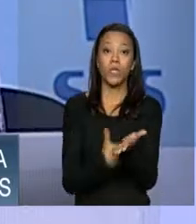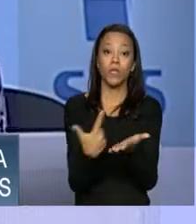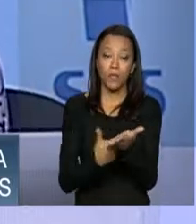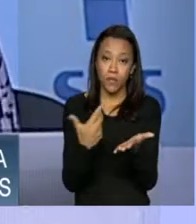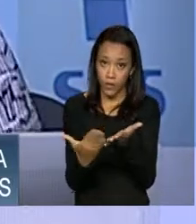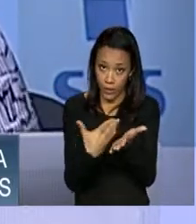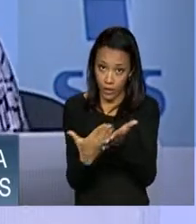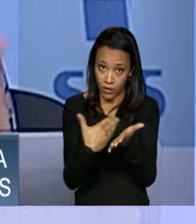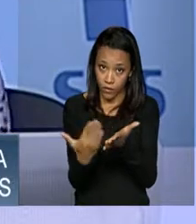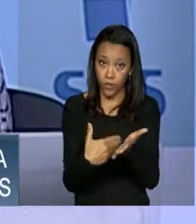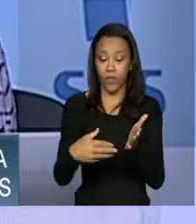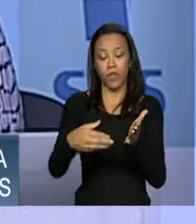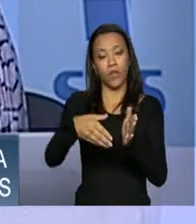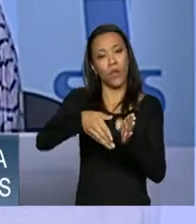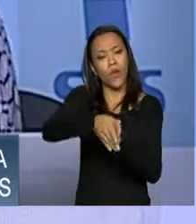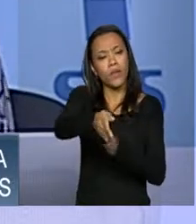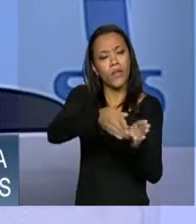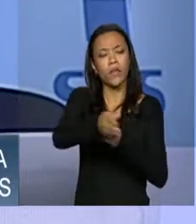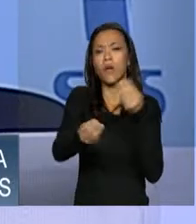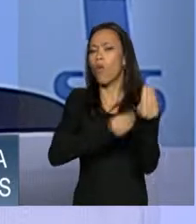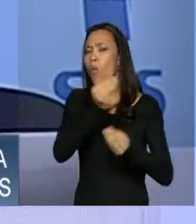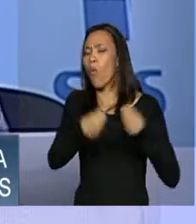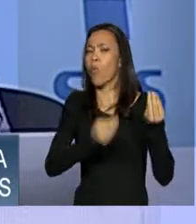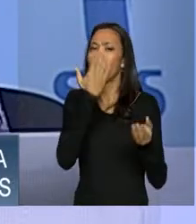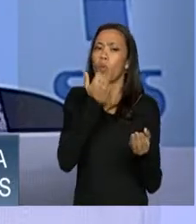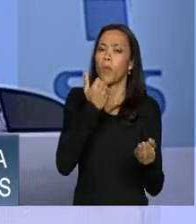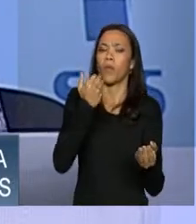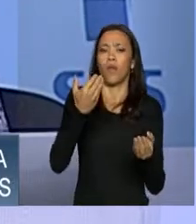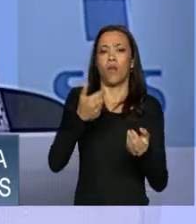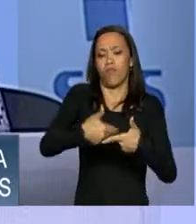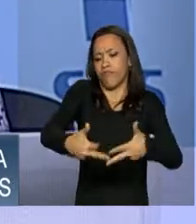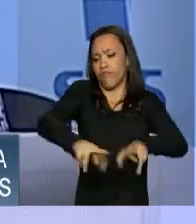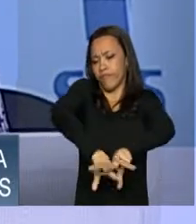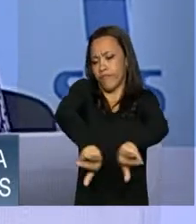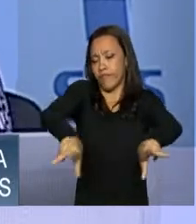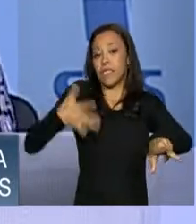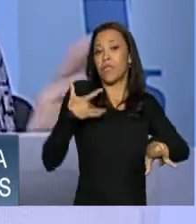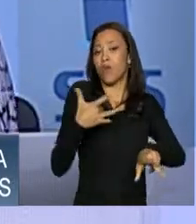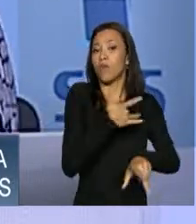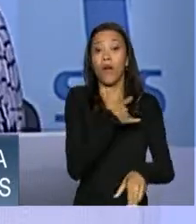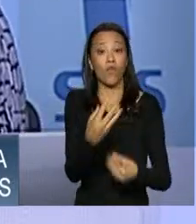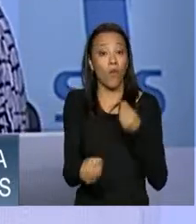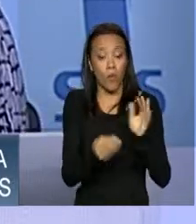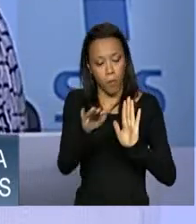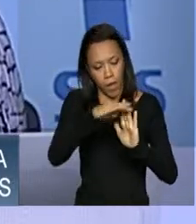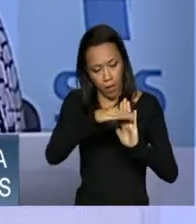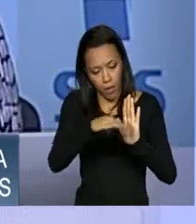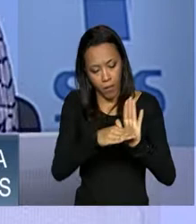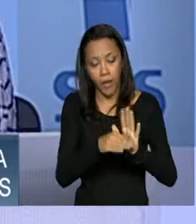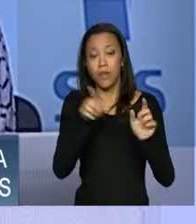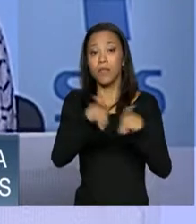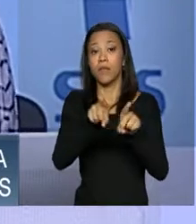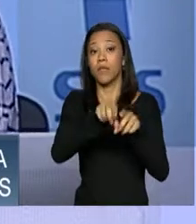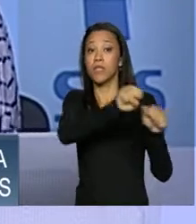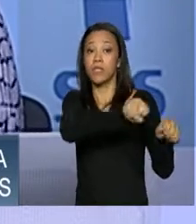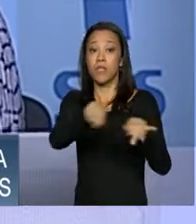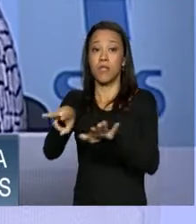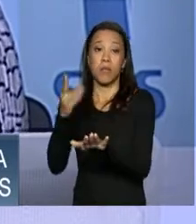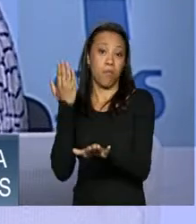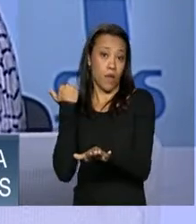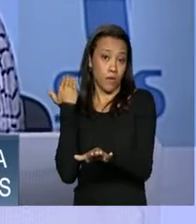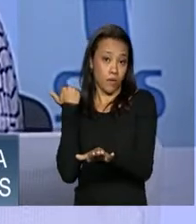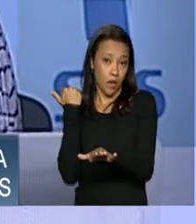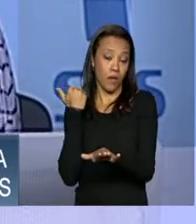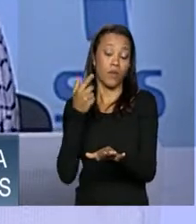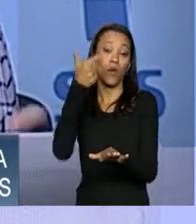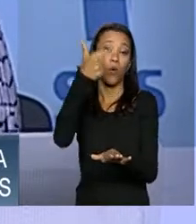de recomendações para alimentação saudável e adequada da população brasileira. E na semana passada, o Guia de